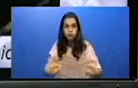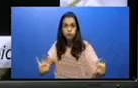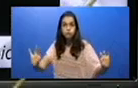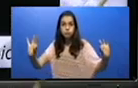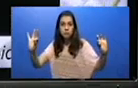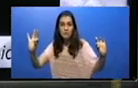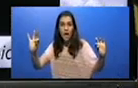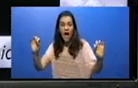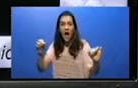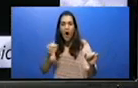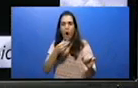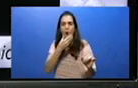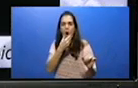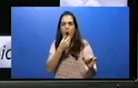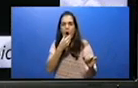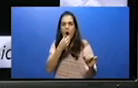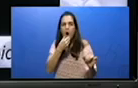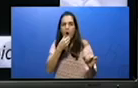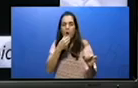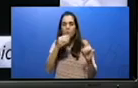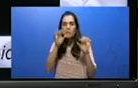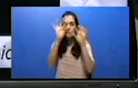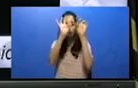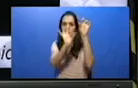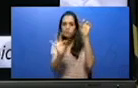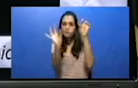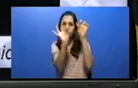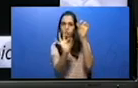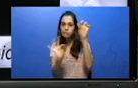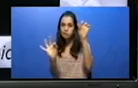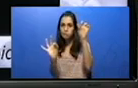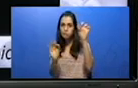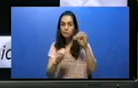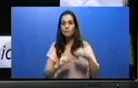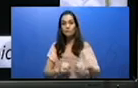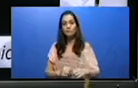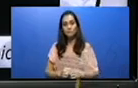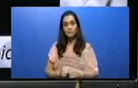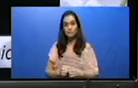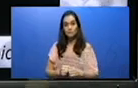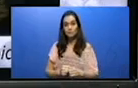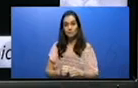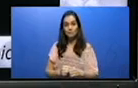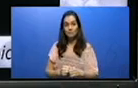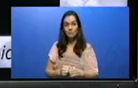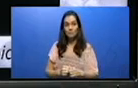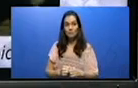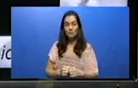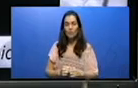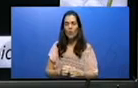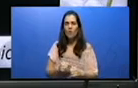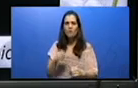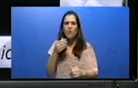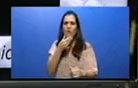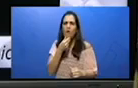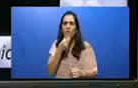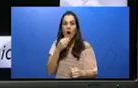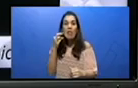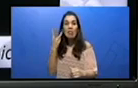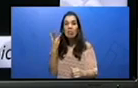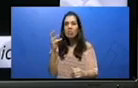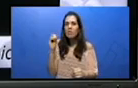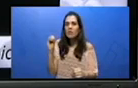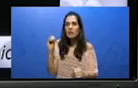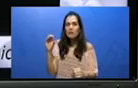fêmea é maior que o macho, ela pode atingir até 40 centímetros de comprimento. O macho, 30 centímetros, um pouco menor,